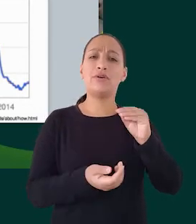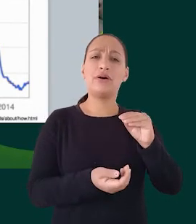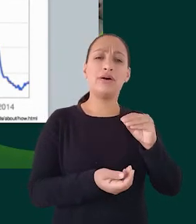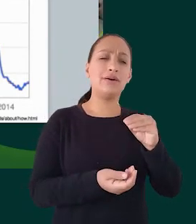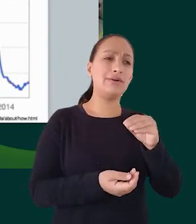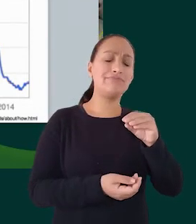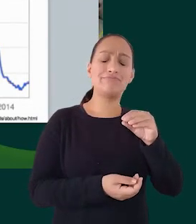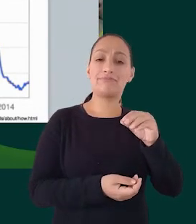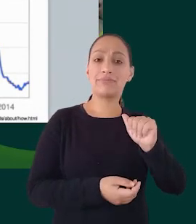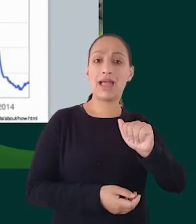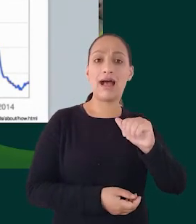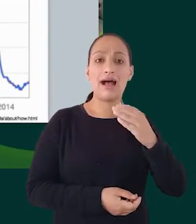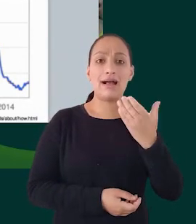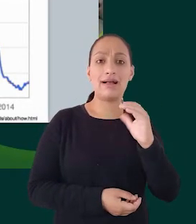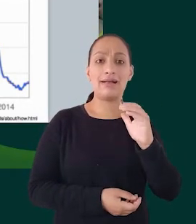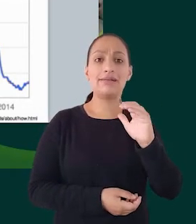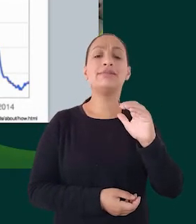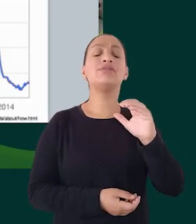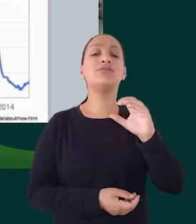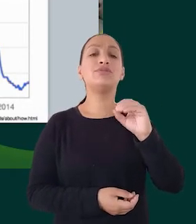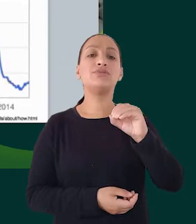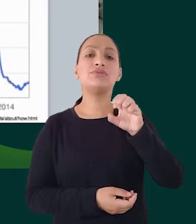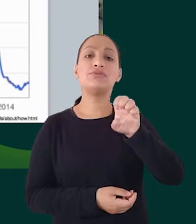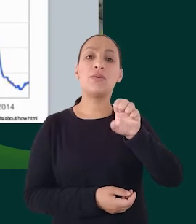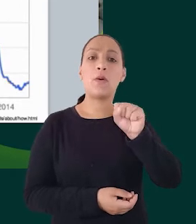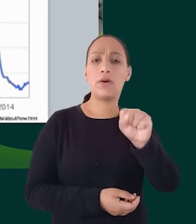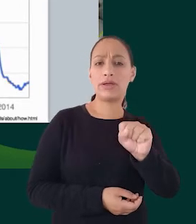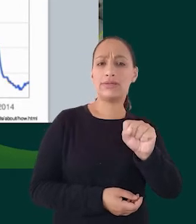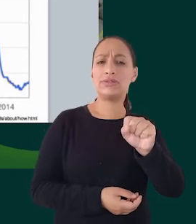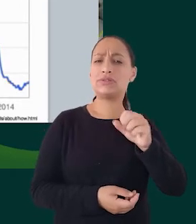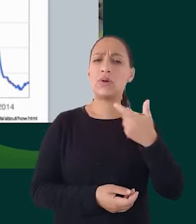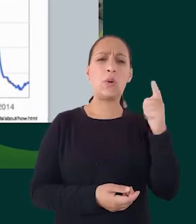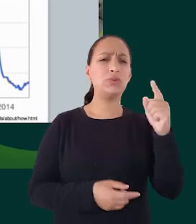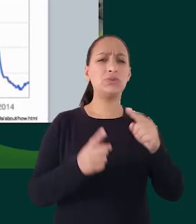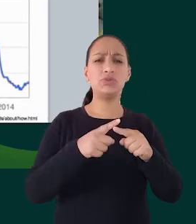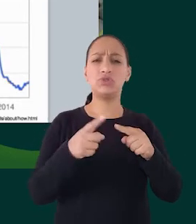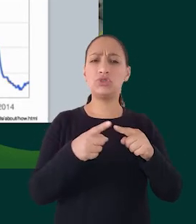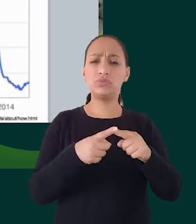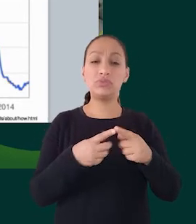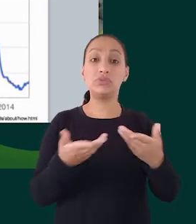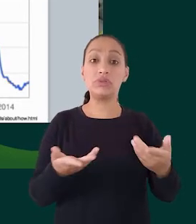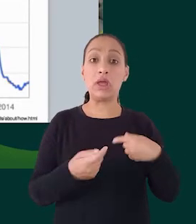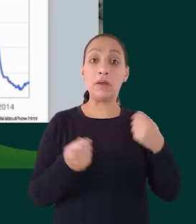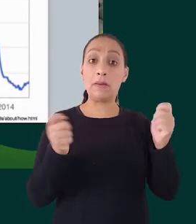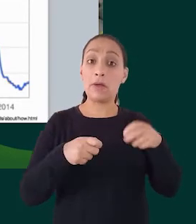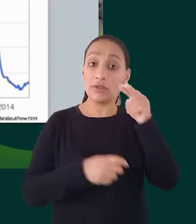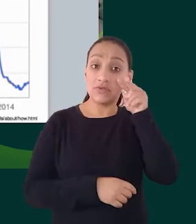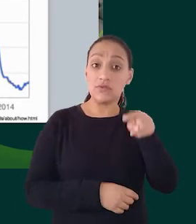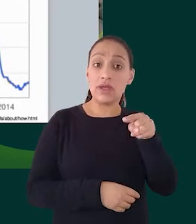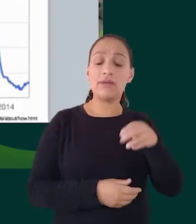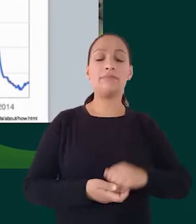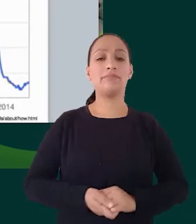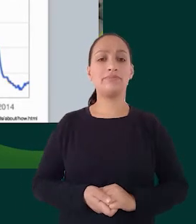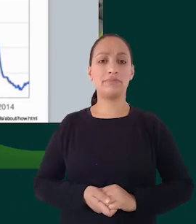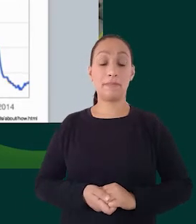de outras possibilidades, certo? No entanto, né, notem que aqui em 2013 eles